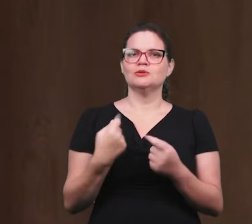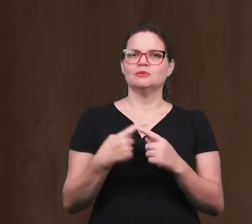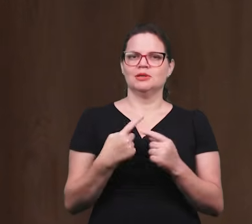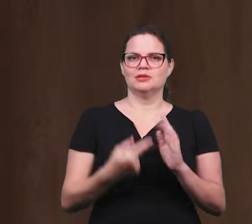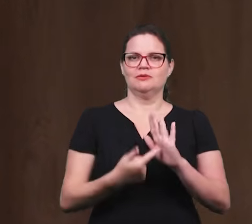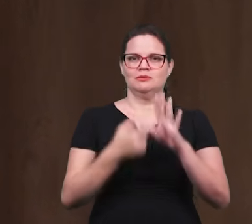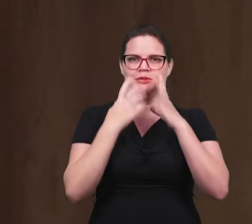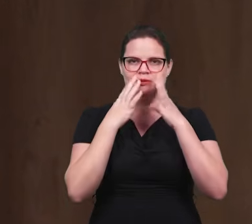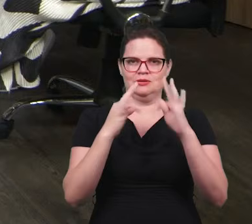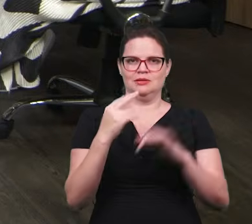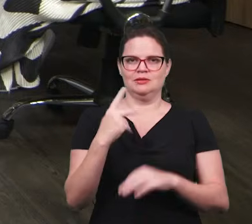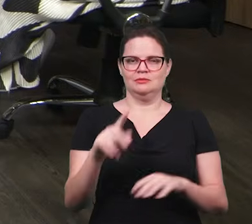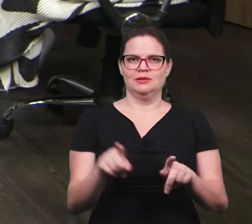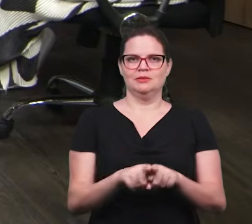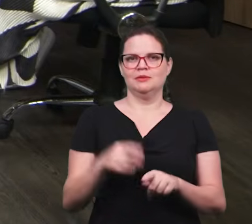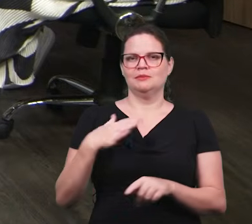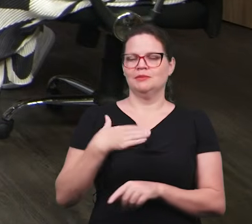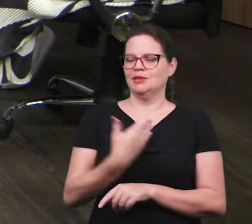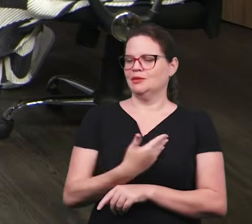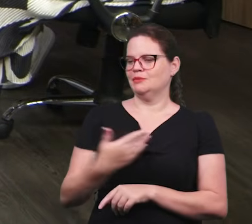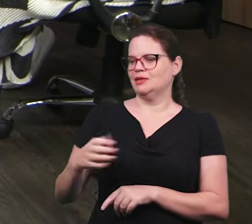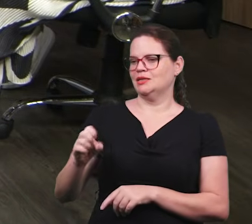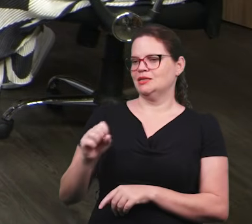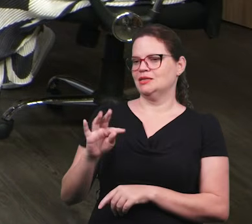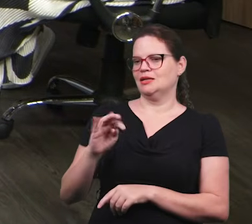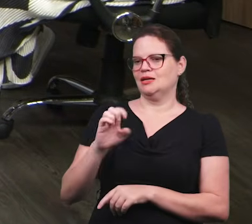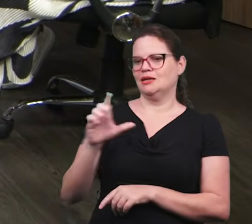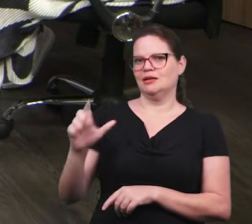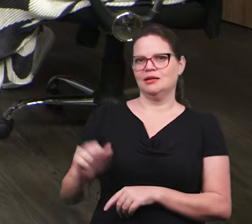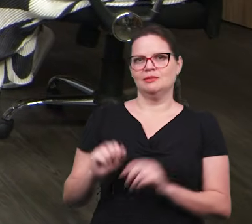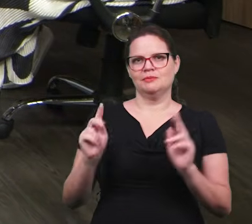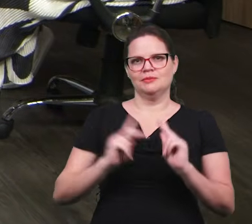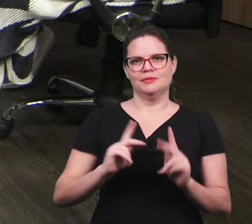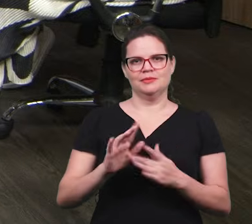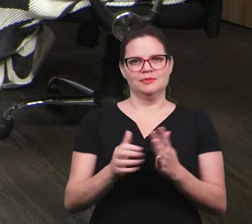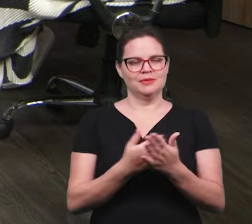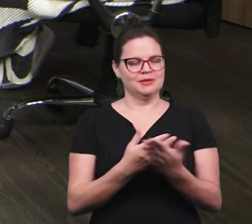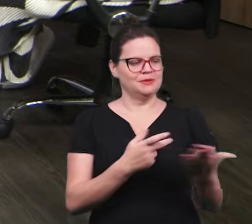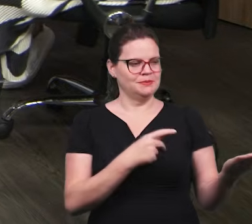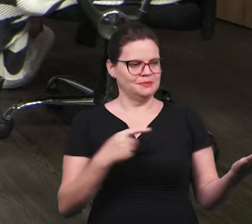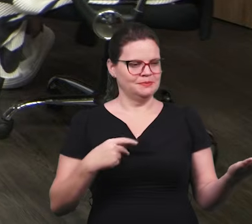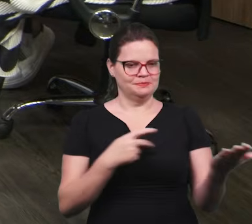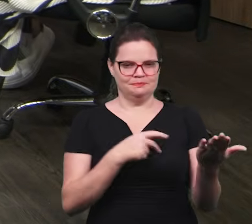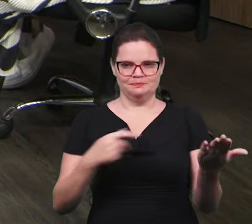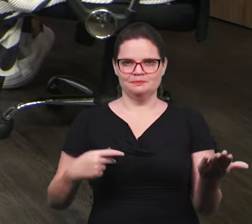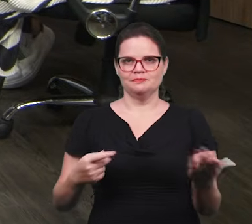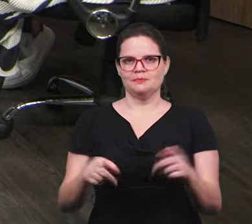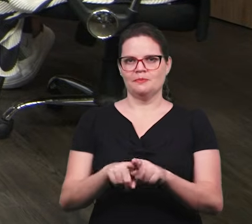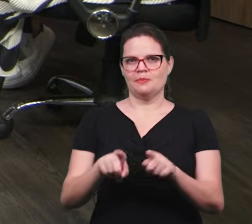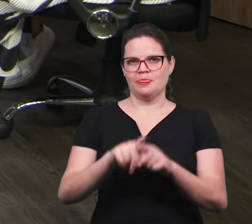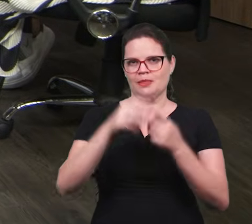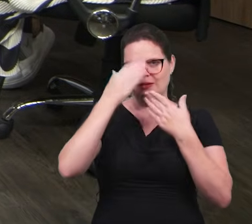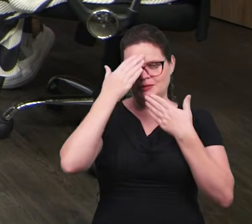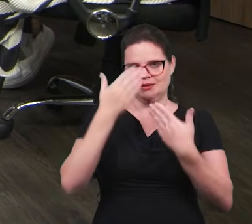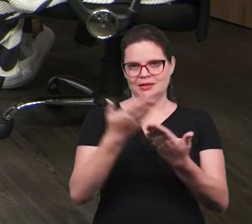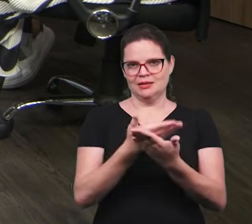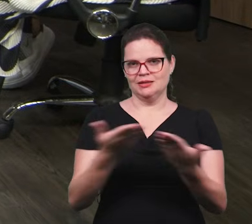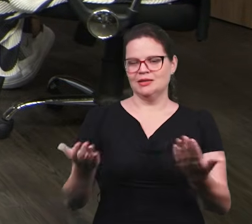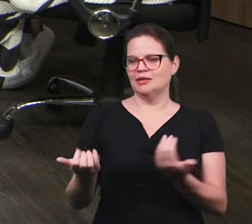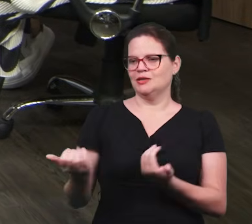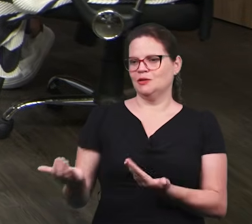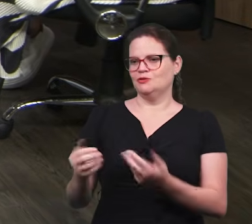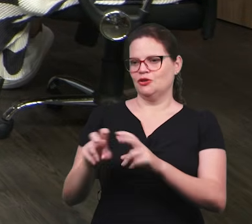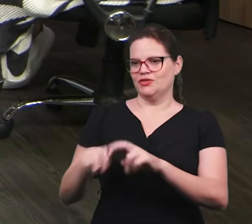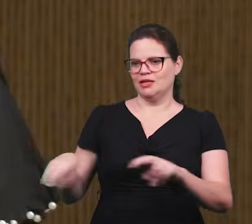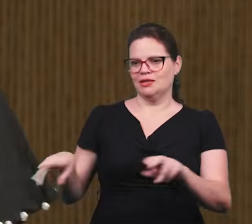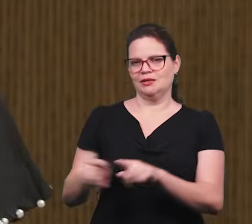testemunho ali também. Amém. Minha colega Estela, a paz do Senhor. Pode ser um pastor Pedrosa. Agradecer ao pastor, aos jovens que estiveram